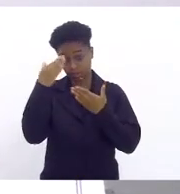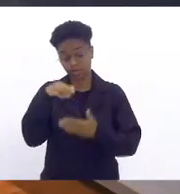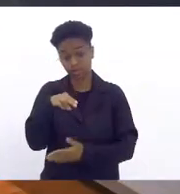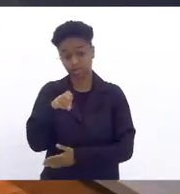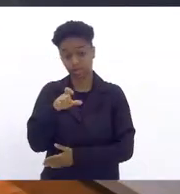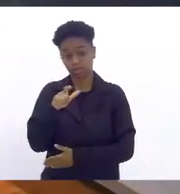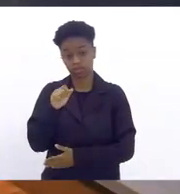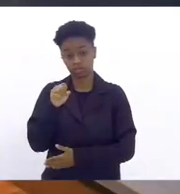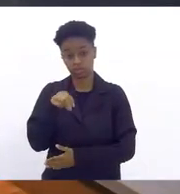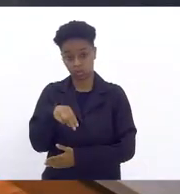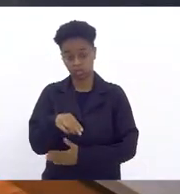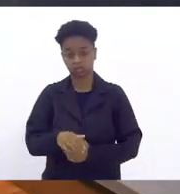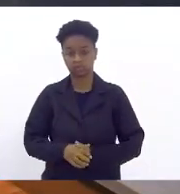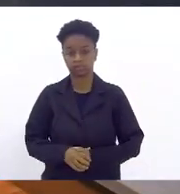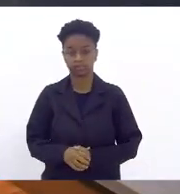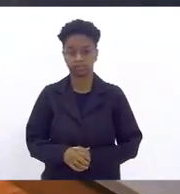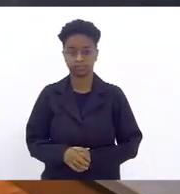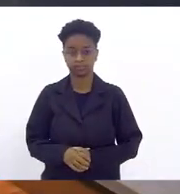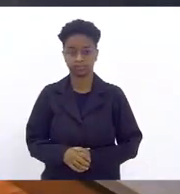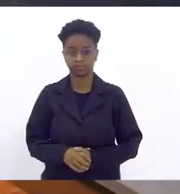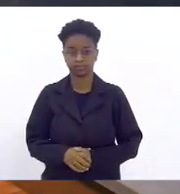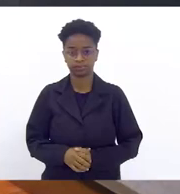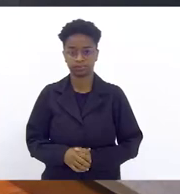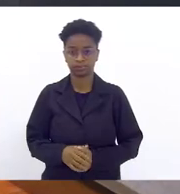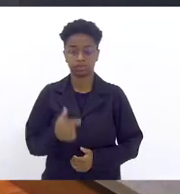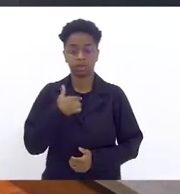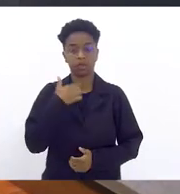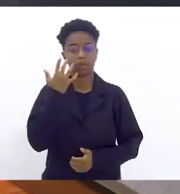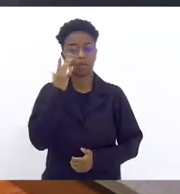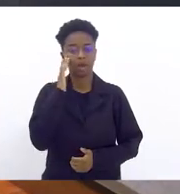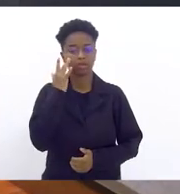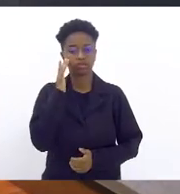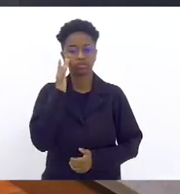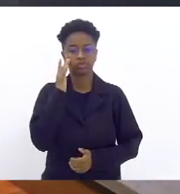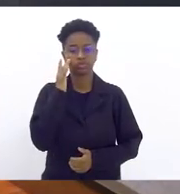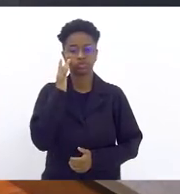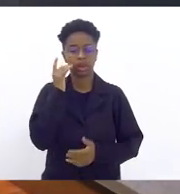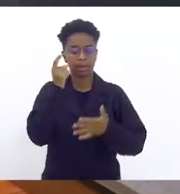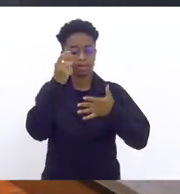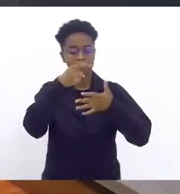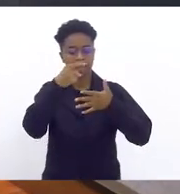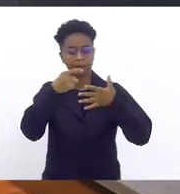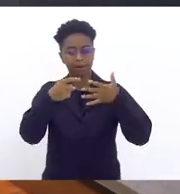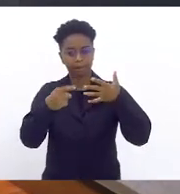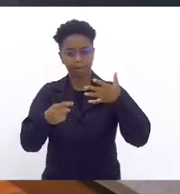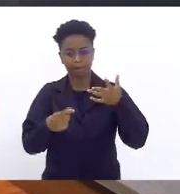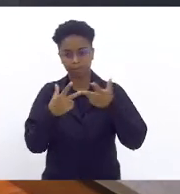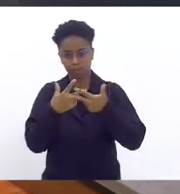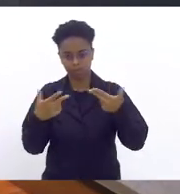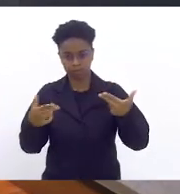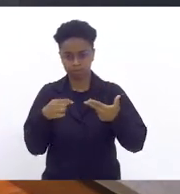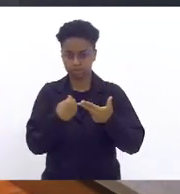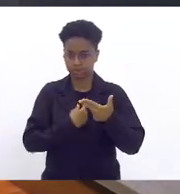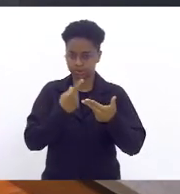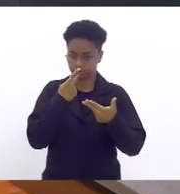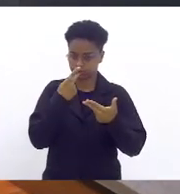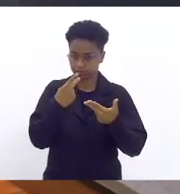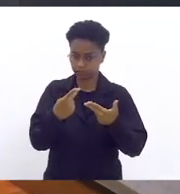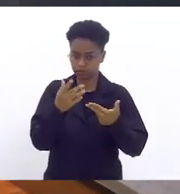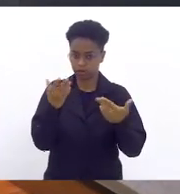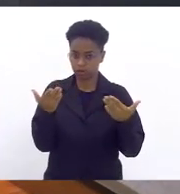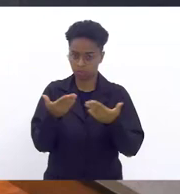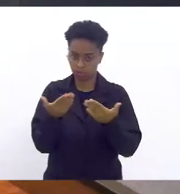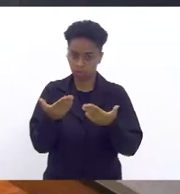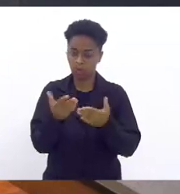Nelson e eu acho que dentro de tudo que foi aqui não é mencionado através